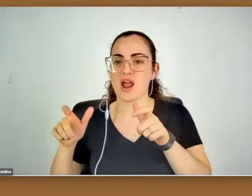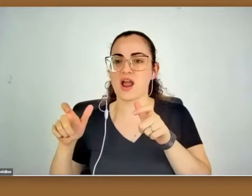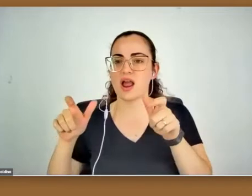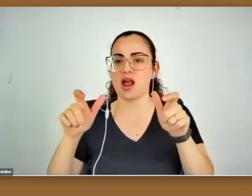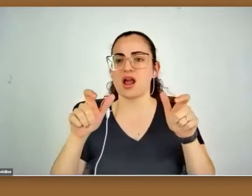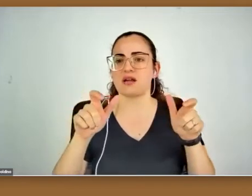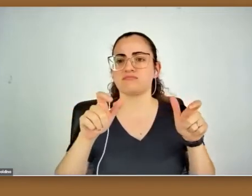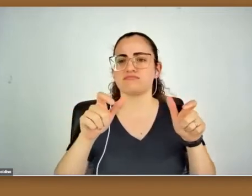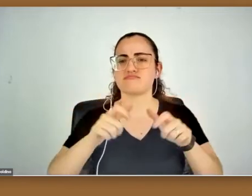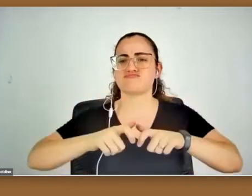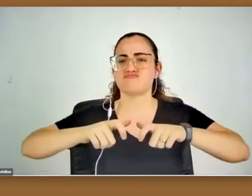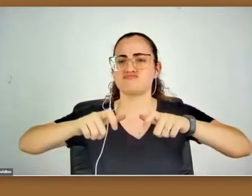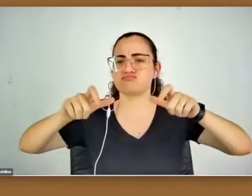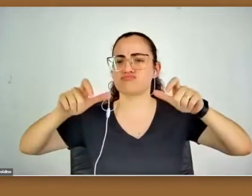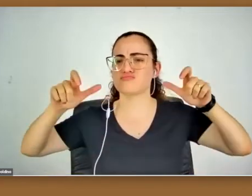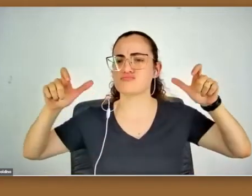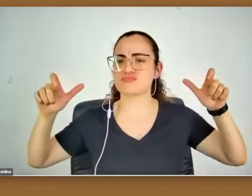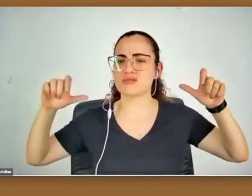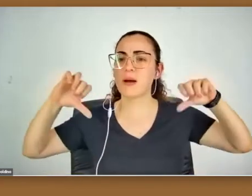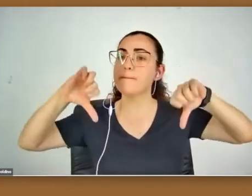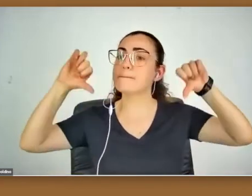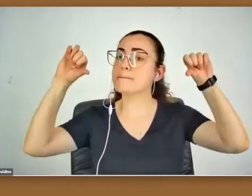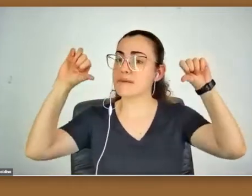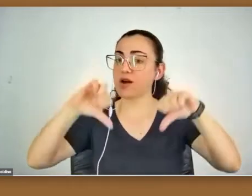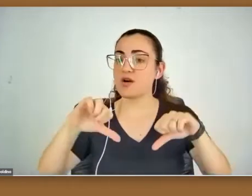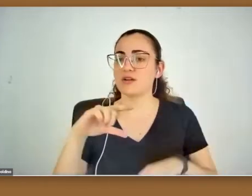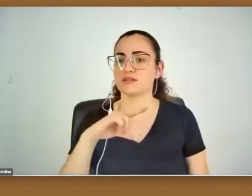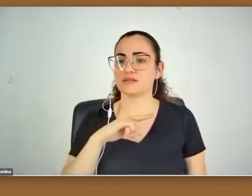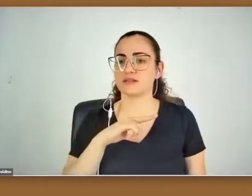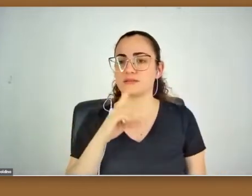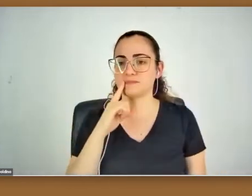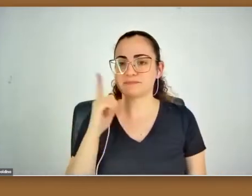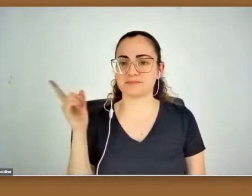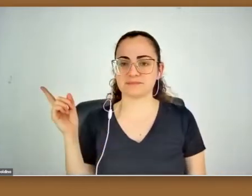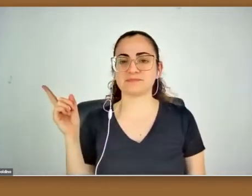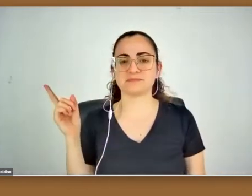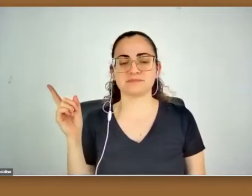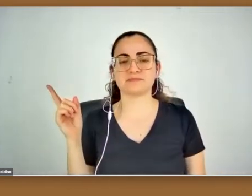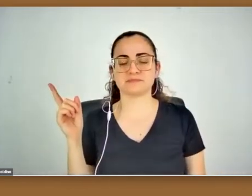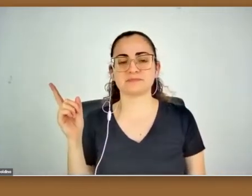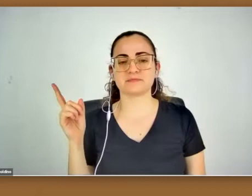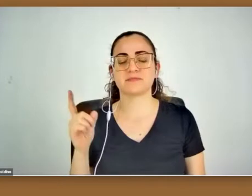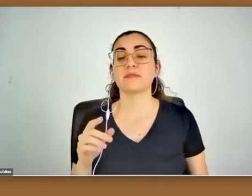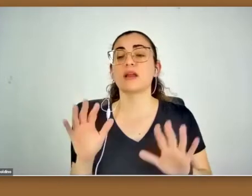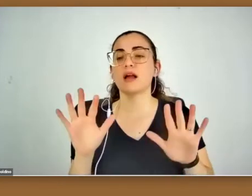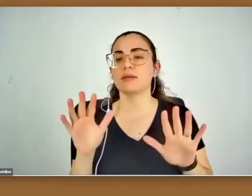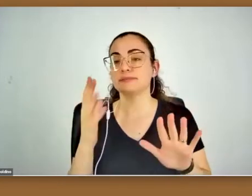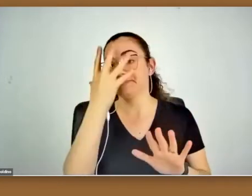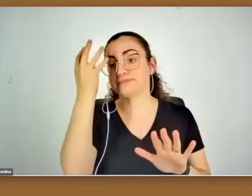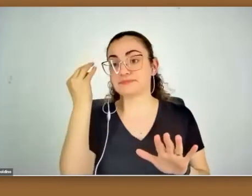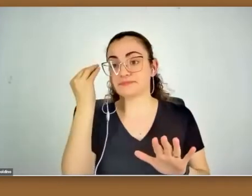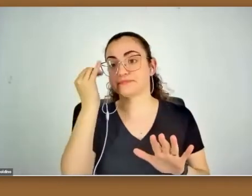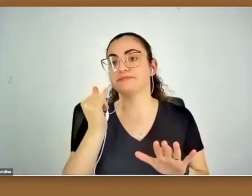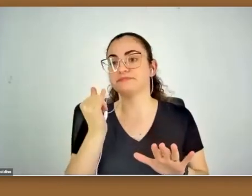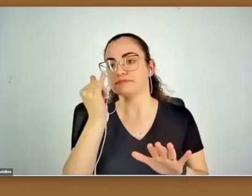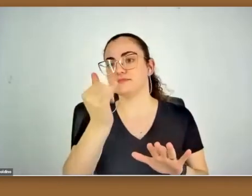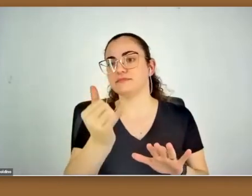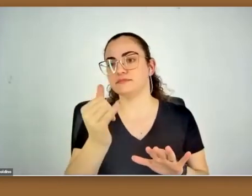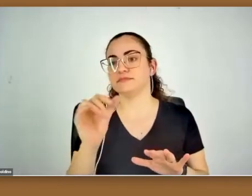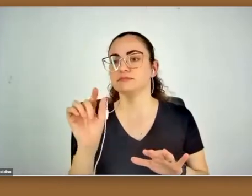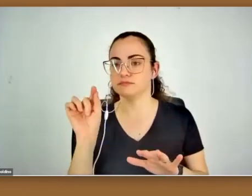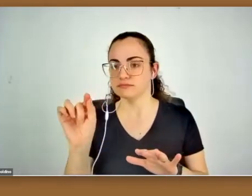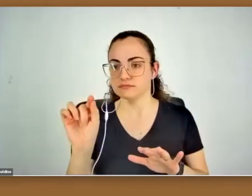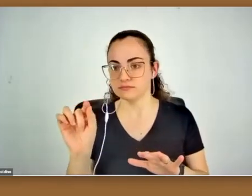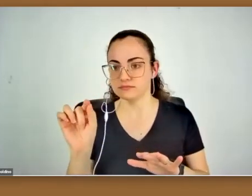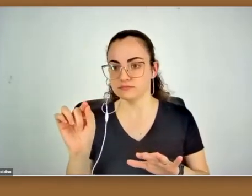incidência tão alta. E aí uma das coisas que eu esqueci de falar, né, sobre o vírus, por exemplo, da dengue, é que você tem 4 vírus, né,